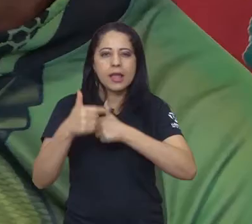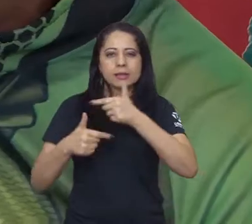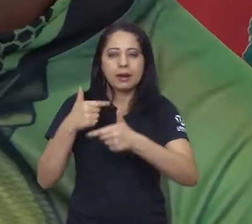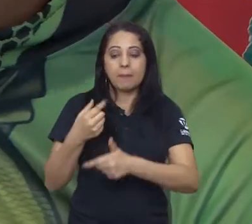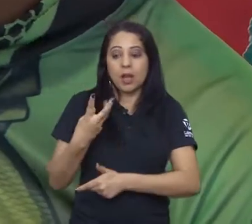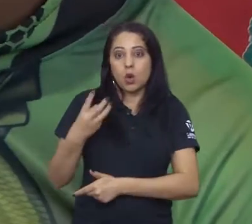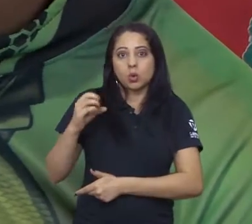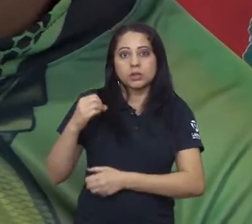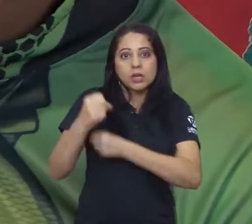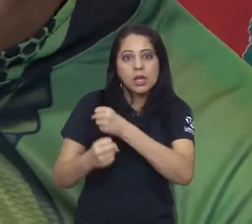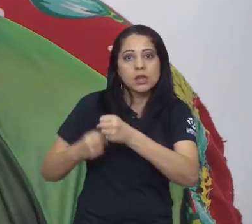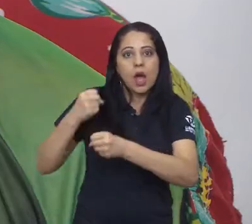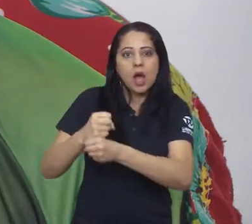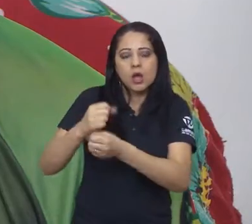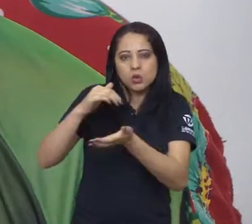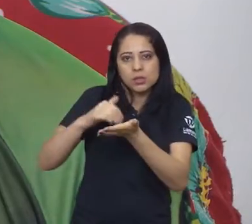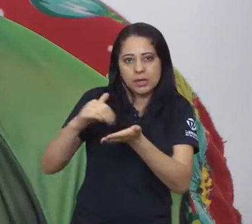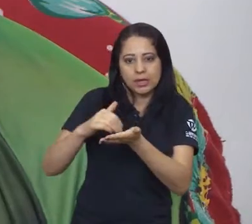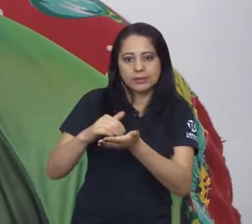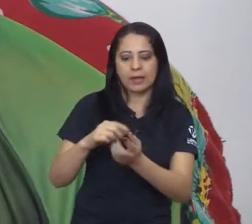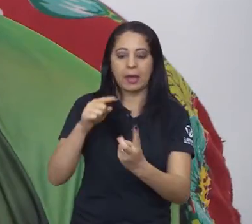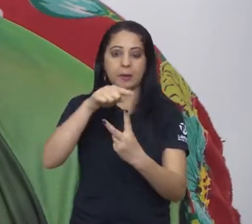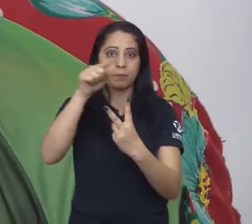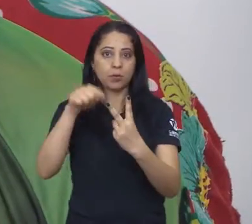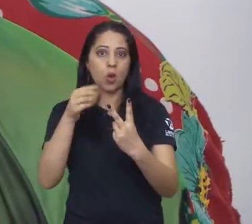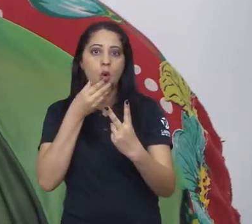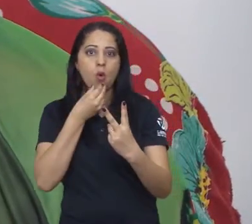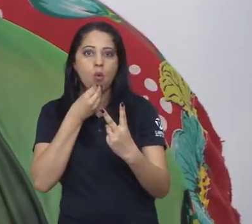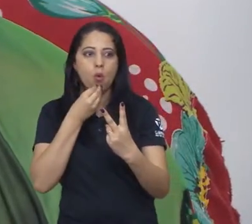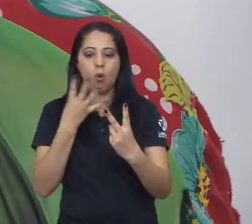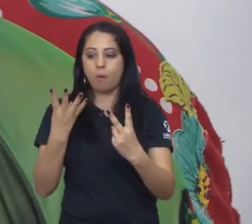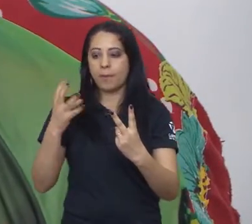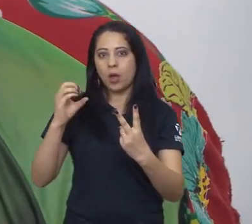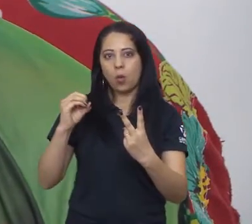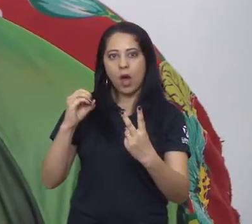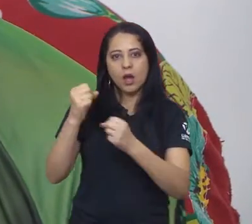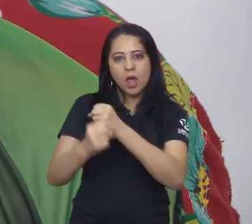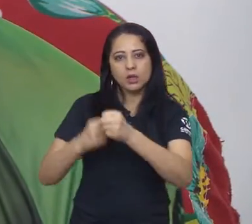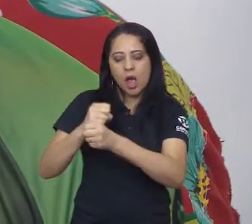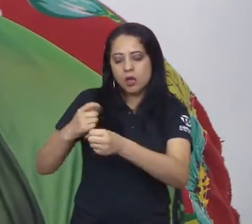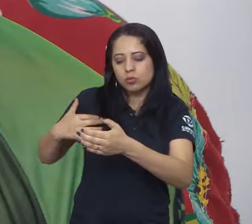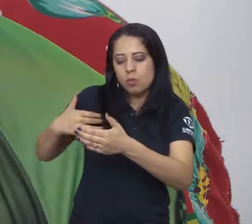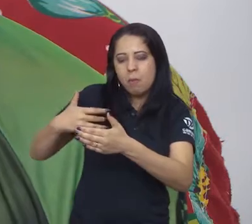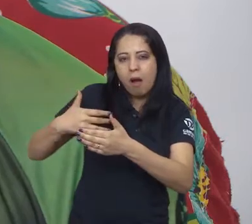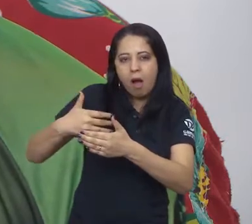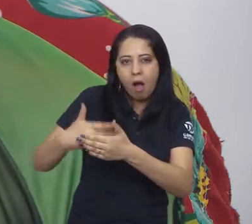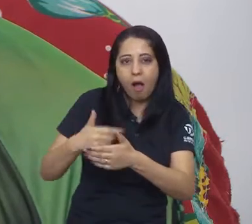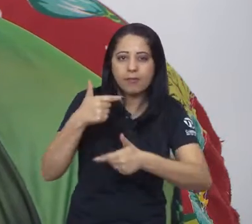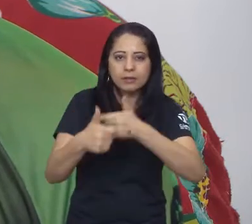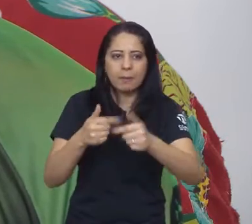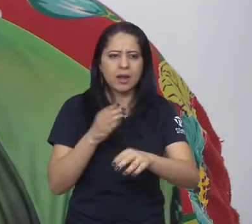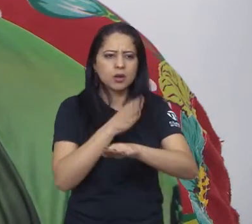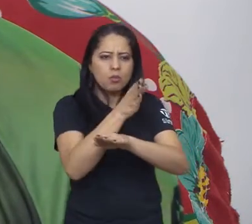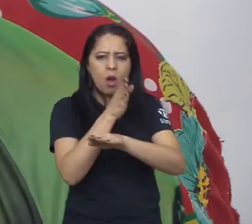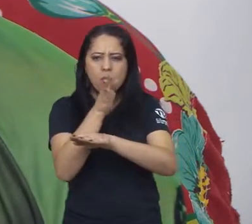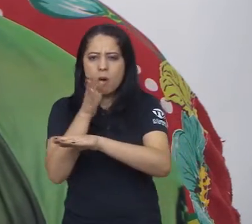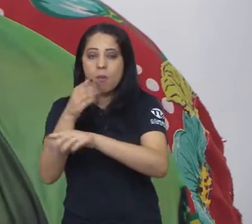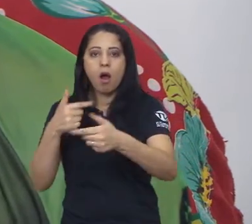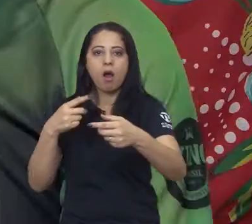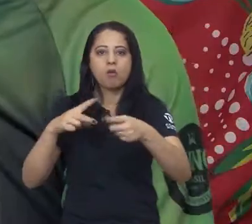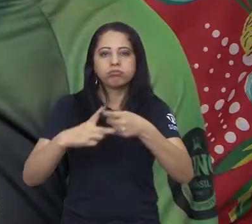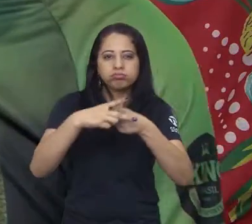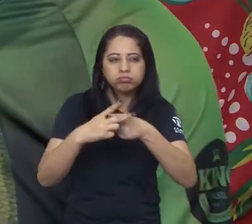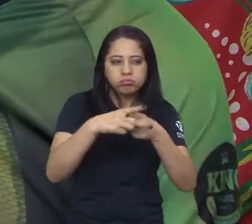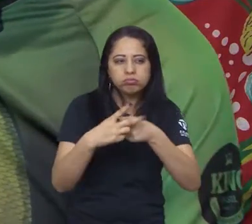30 anos como secretária ele mais de 40 anos nos serviços de manutenção da cidade de São José dos